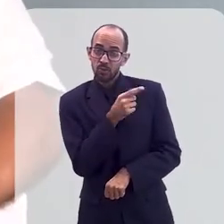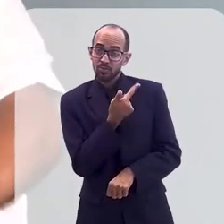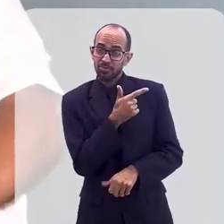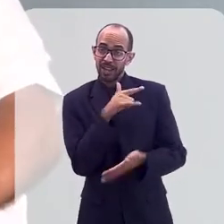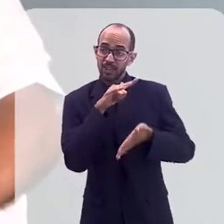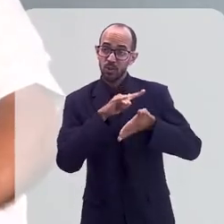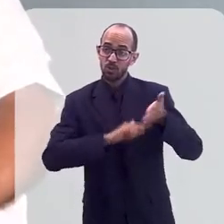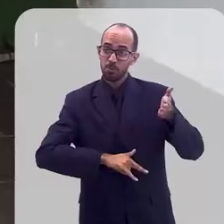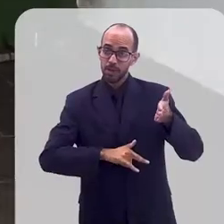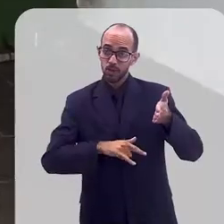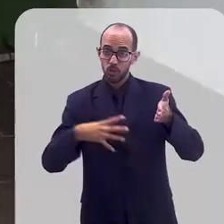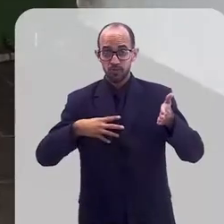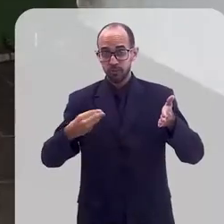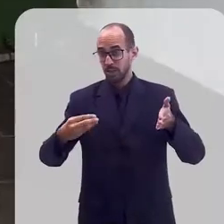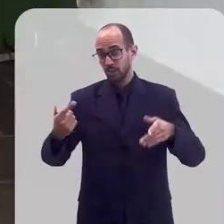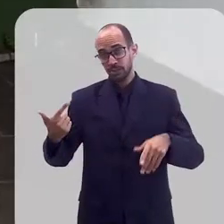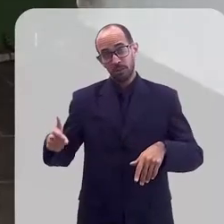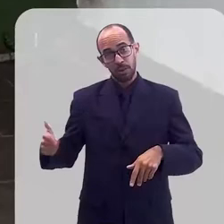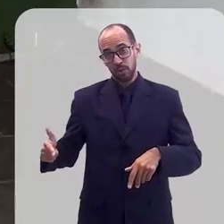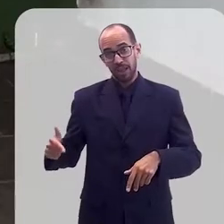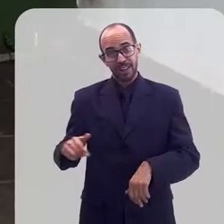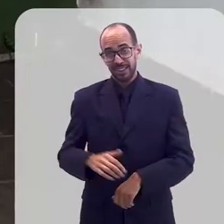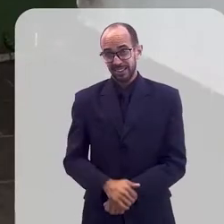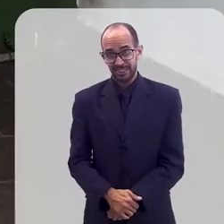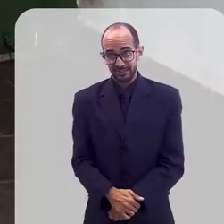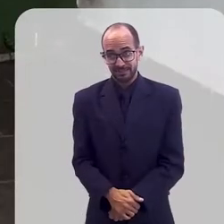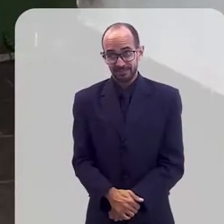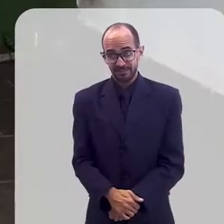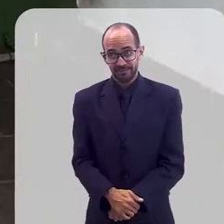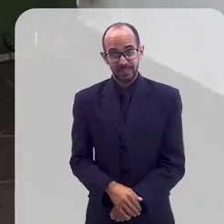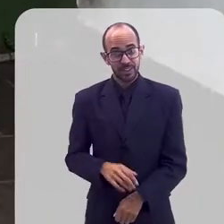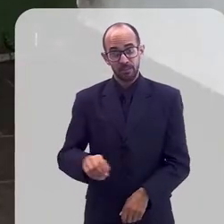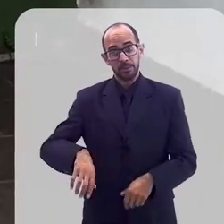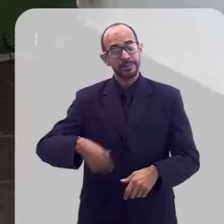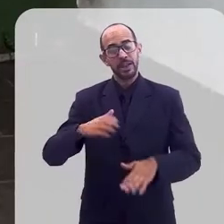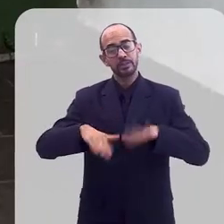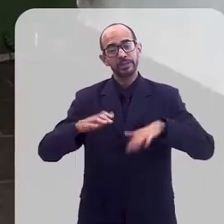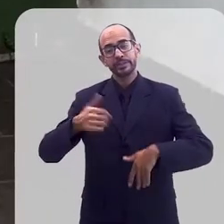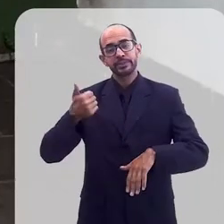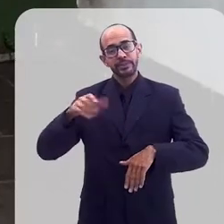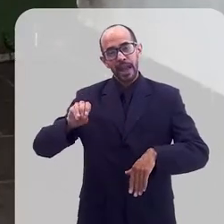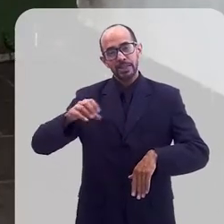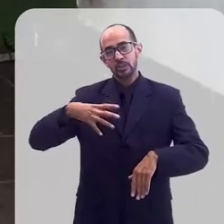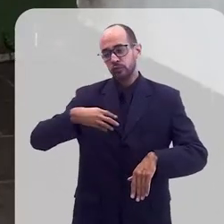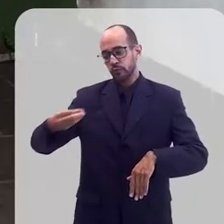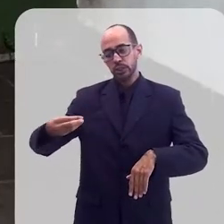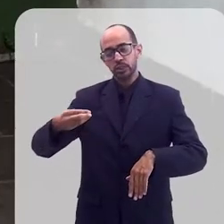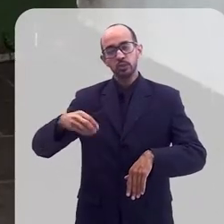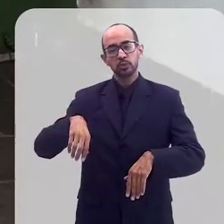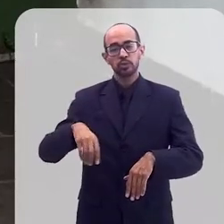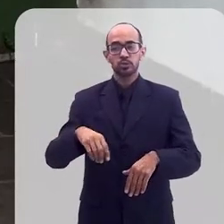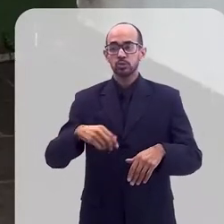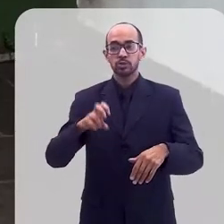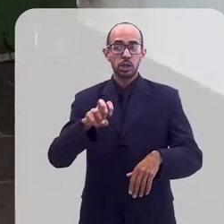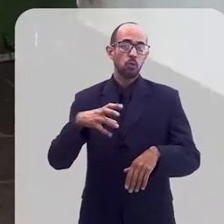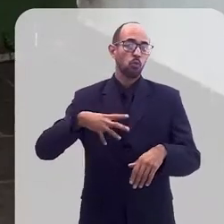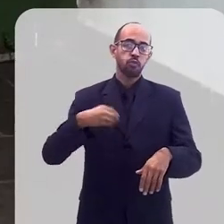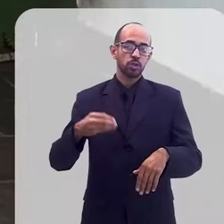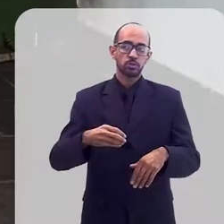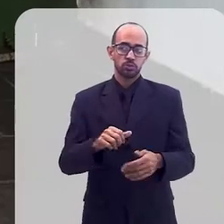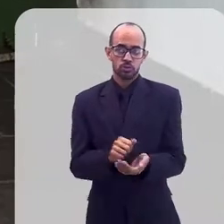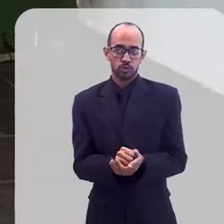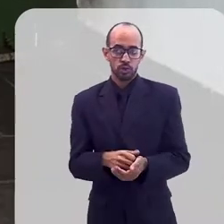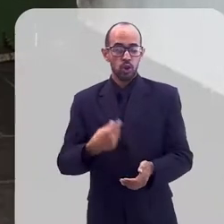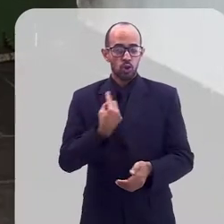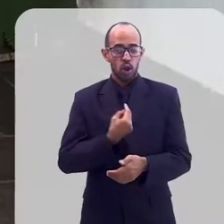filhos não terão. Claro. E aí vem uma leva de 10, daqui a pouco mais 5 e por aí vai. O subregistro infantil,